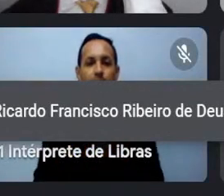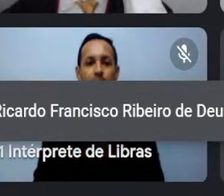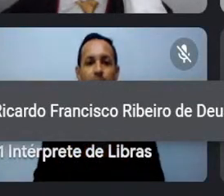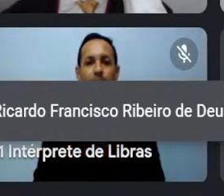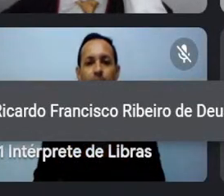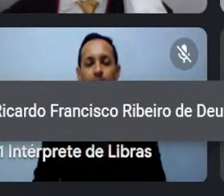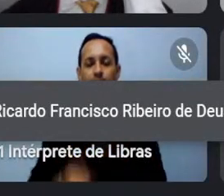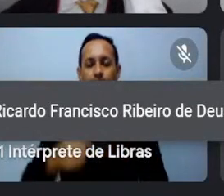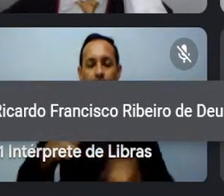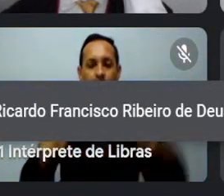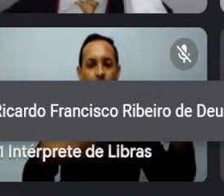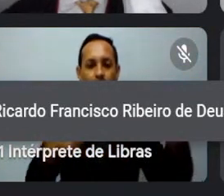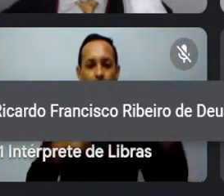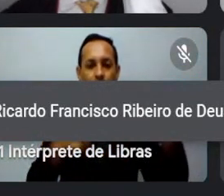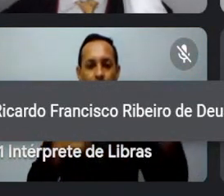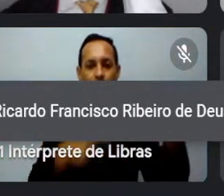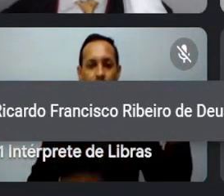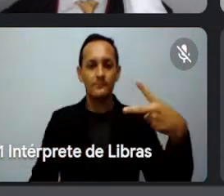pauta